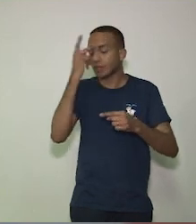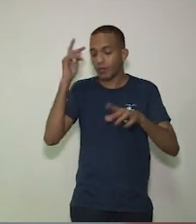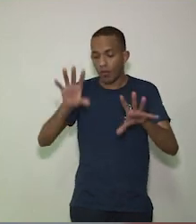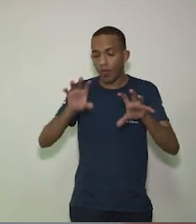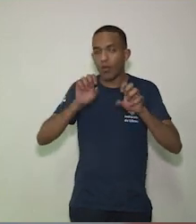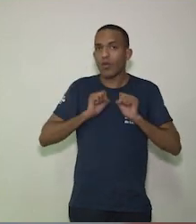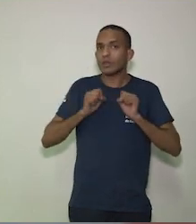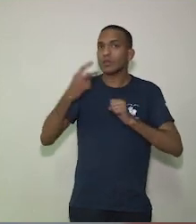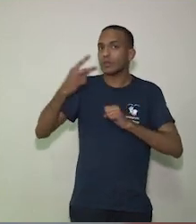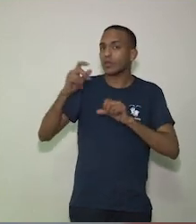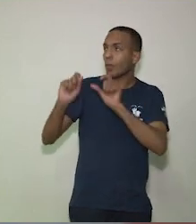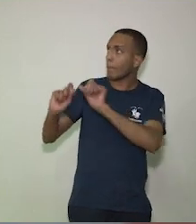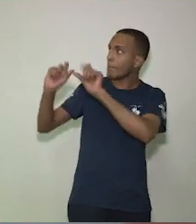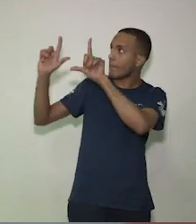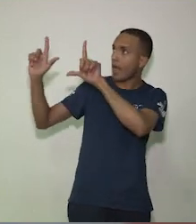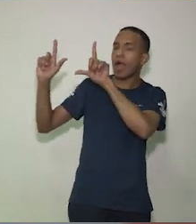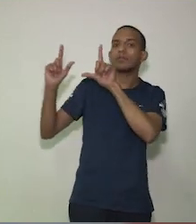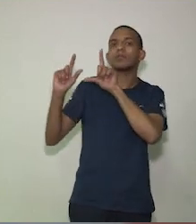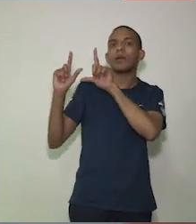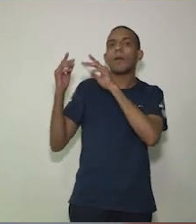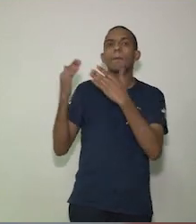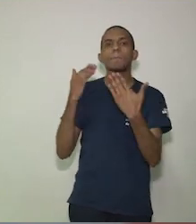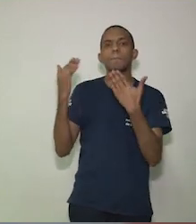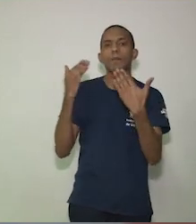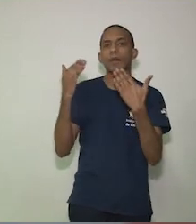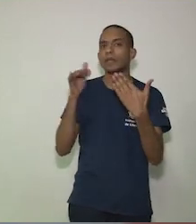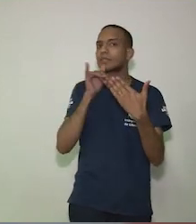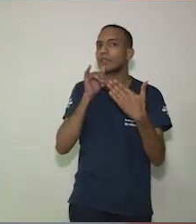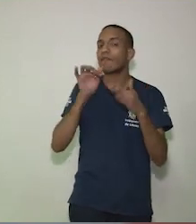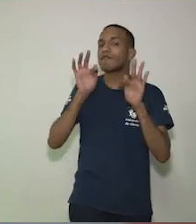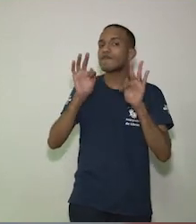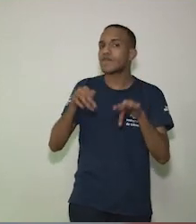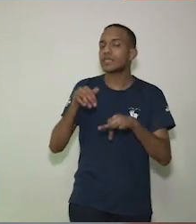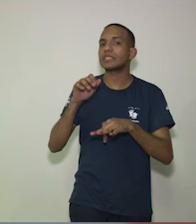segundo mapa, mostrando que quando a gente compara